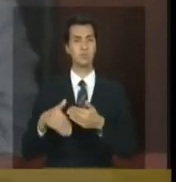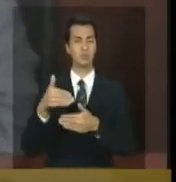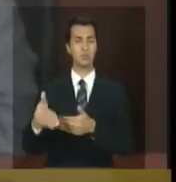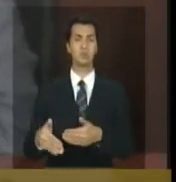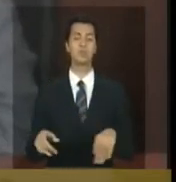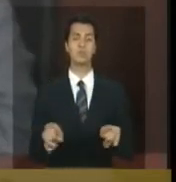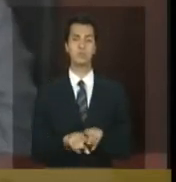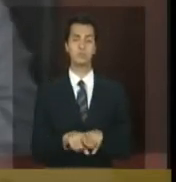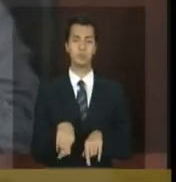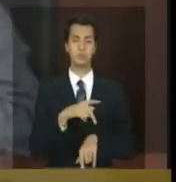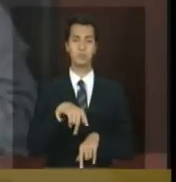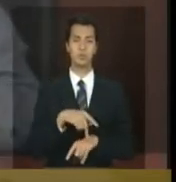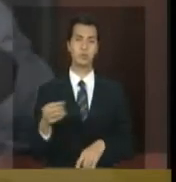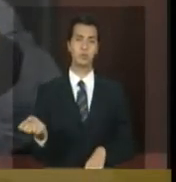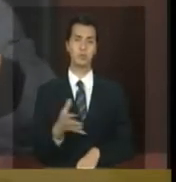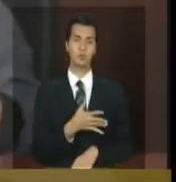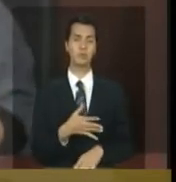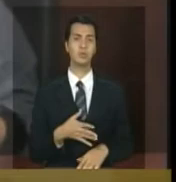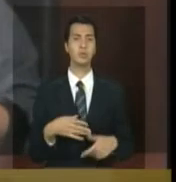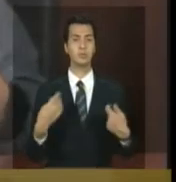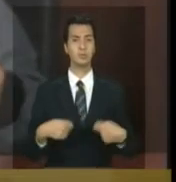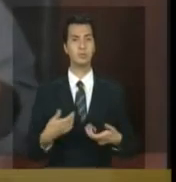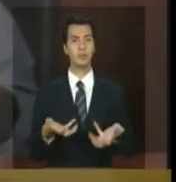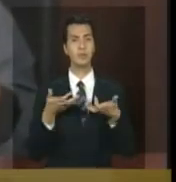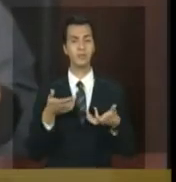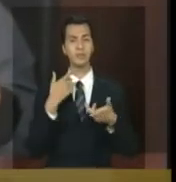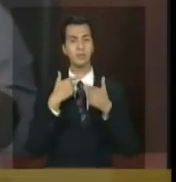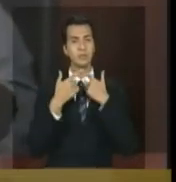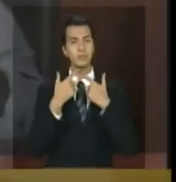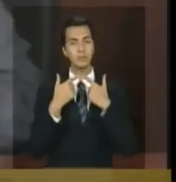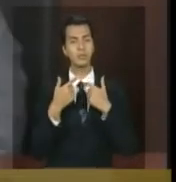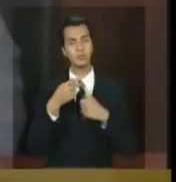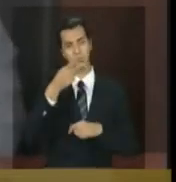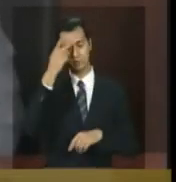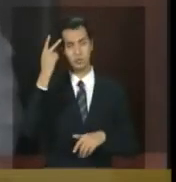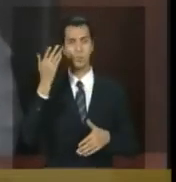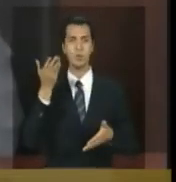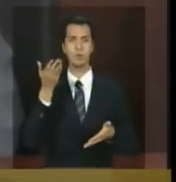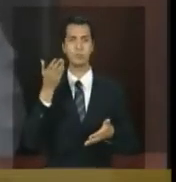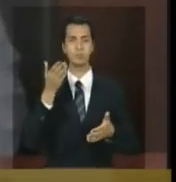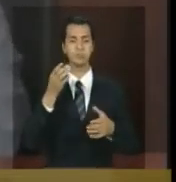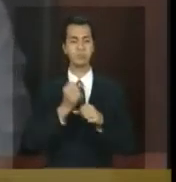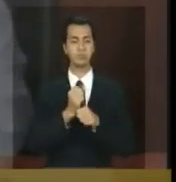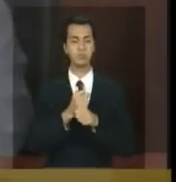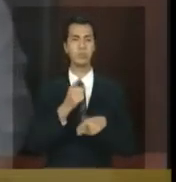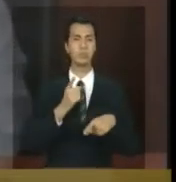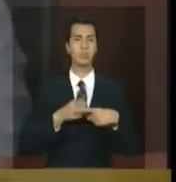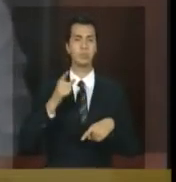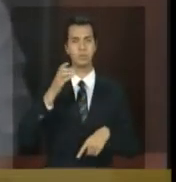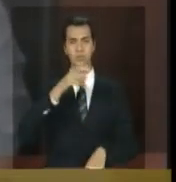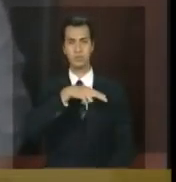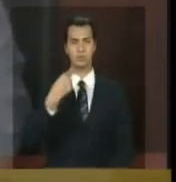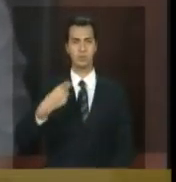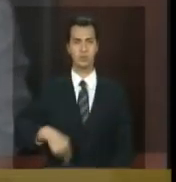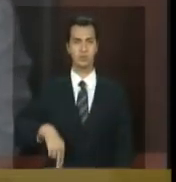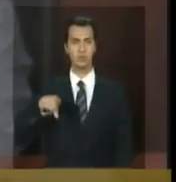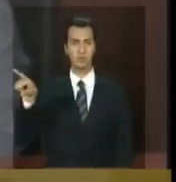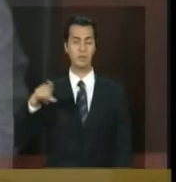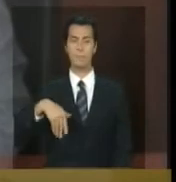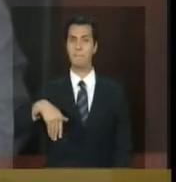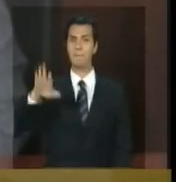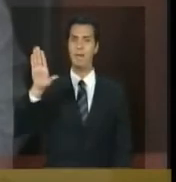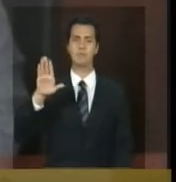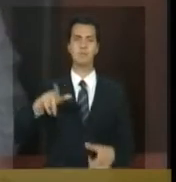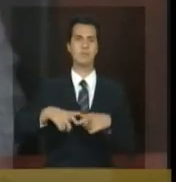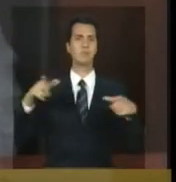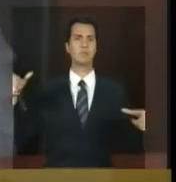desenvolvimento, a tendência é você tentar equilibrar a questão da urbanização, mas, por exemplo, um país feito a China já é mais urbano do que